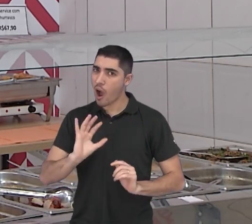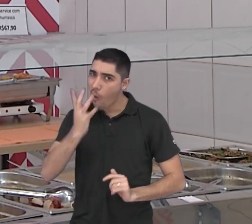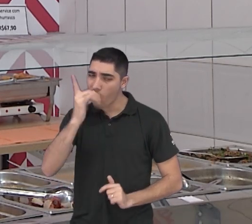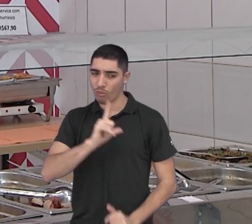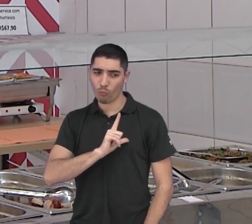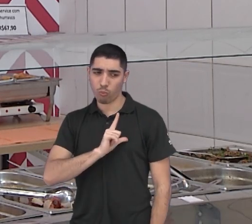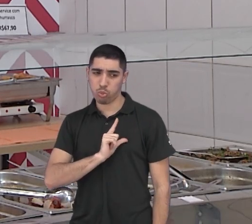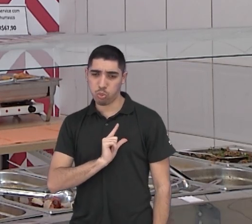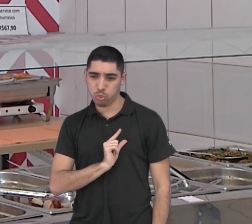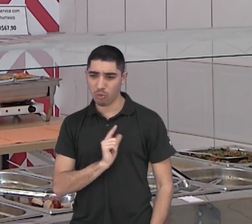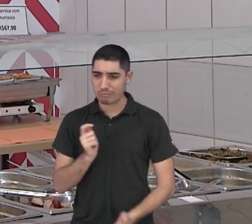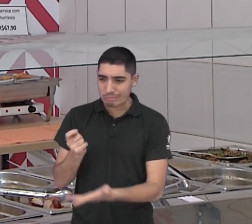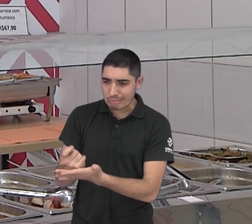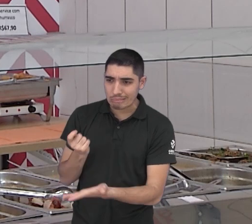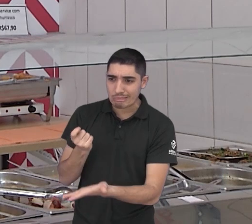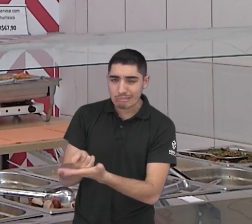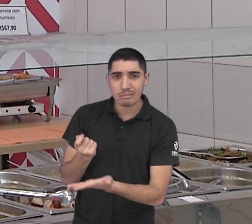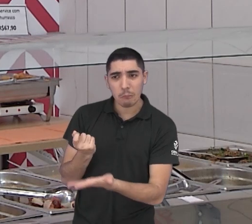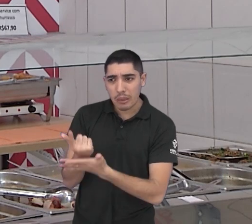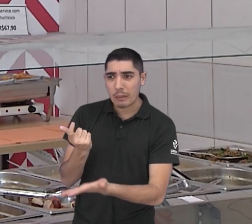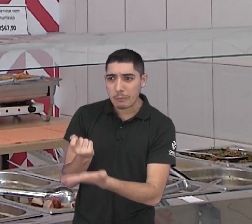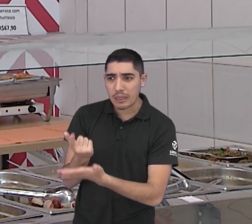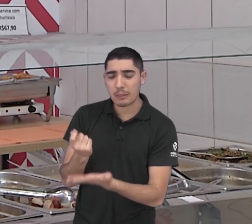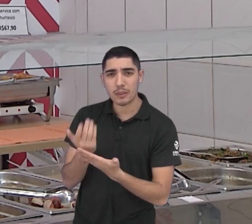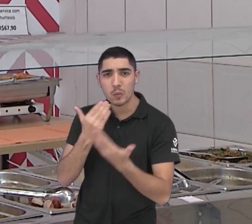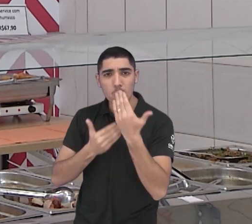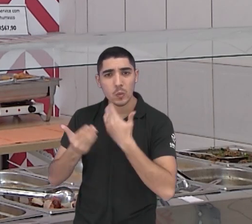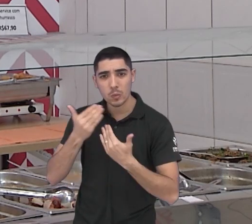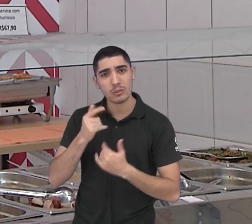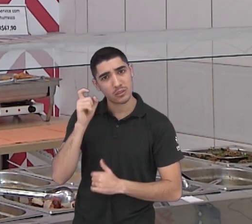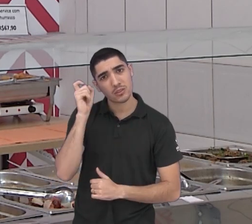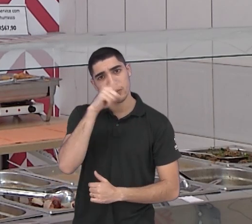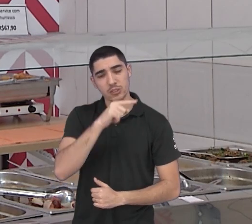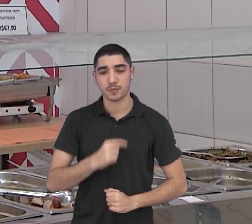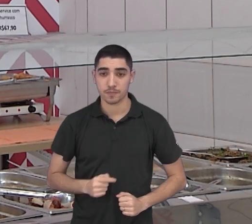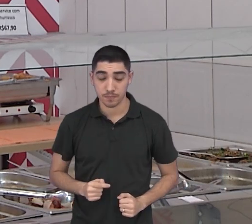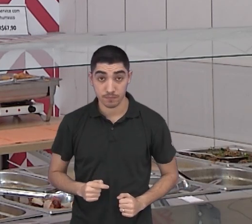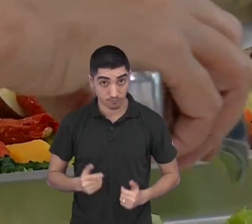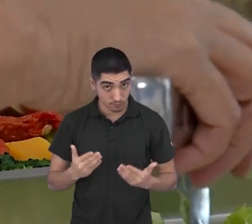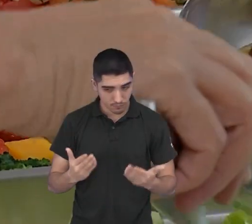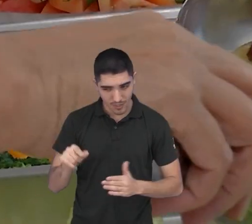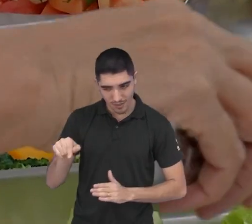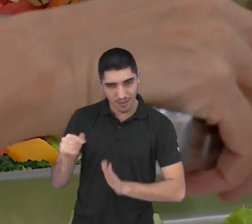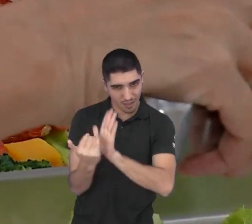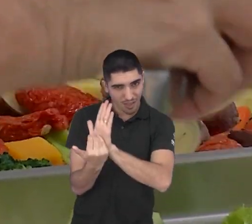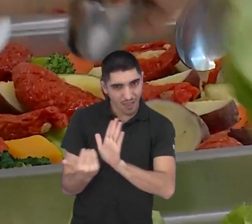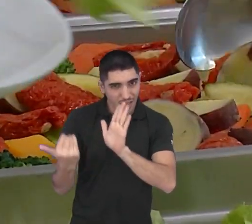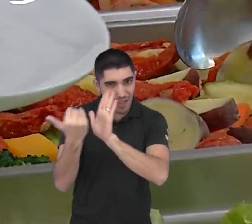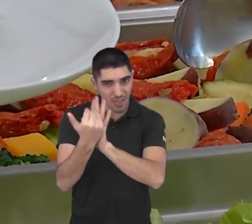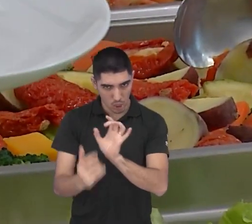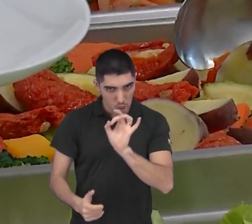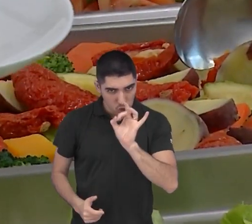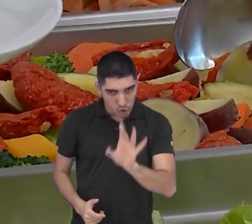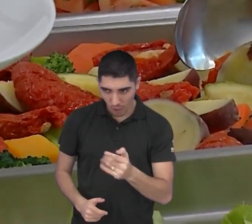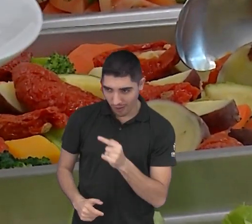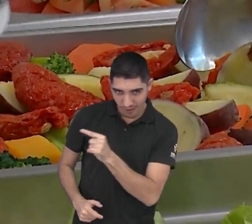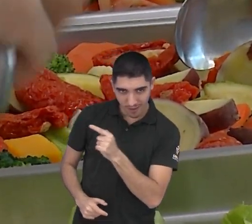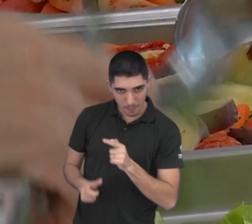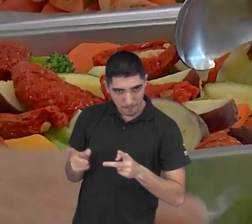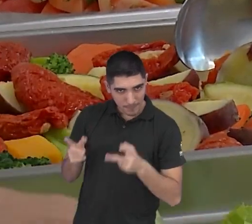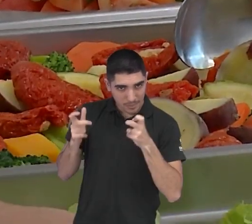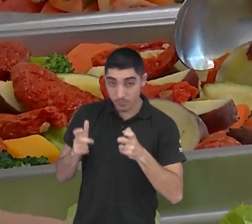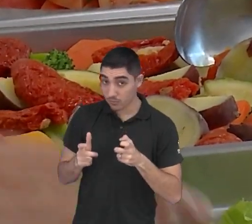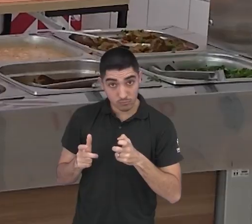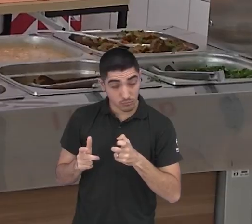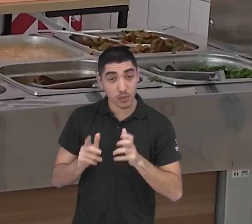né? Tem levado uma parte substancial aí do que a gente utiliza como salário. E esse aumento não foi sentido apenas